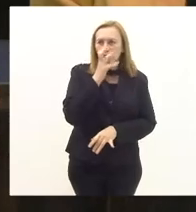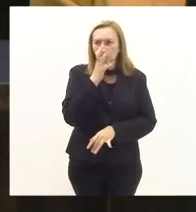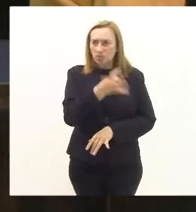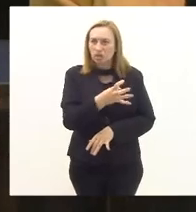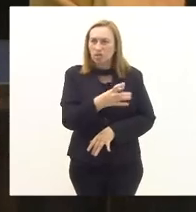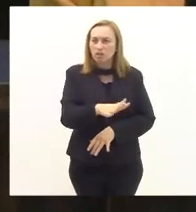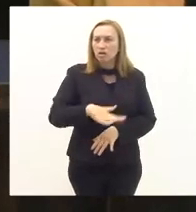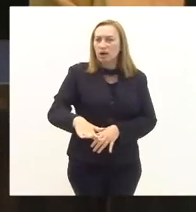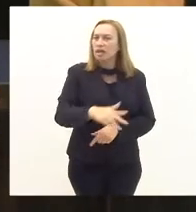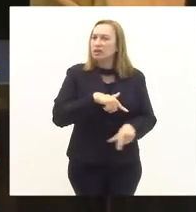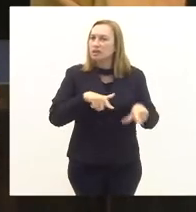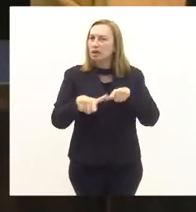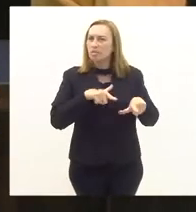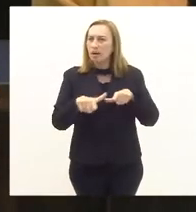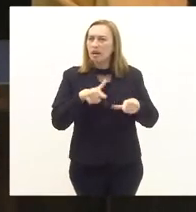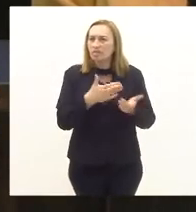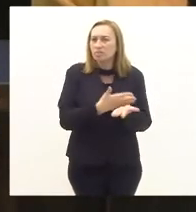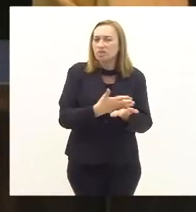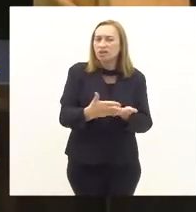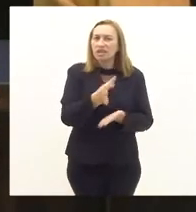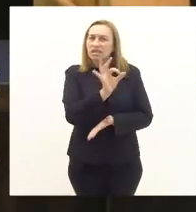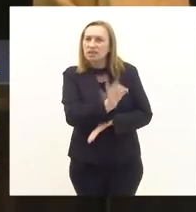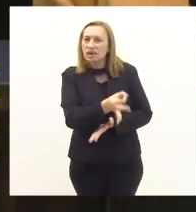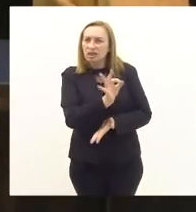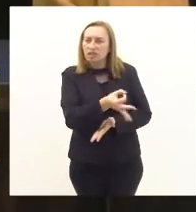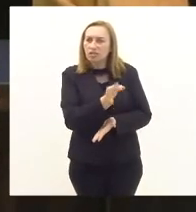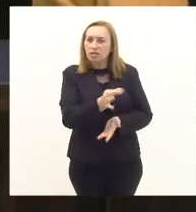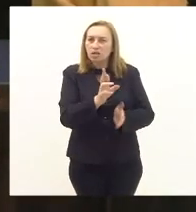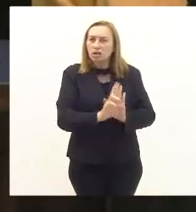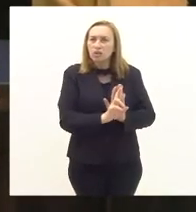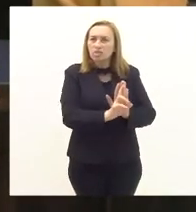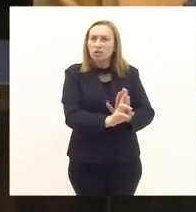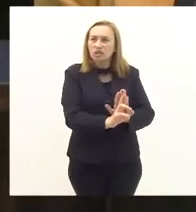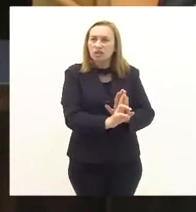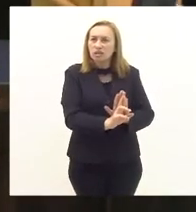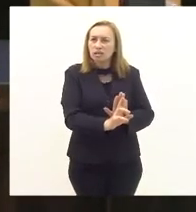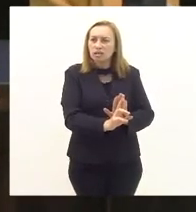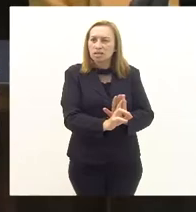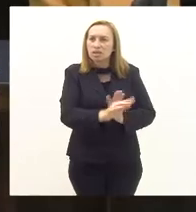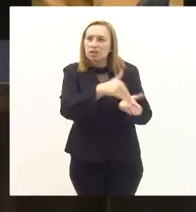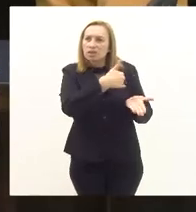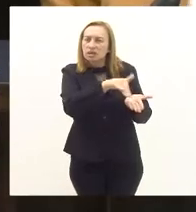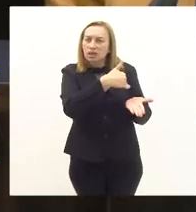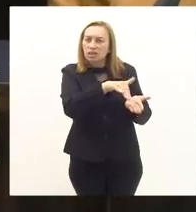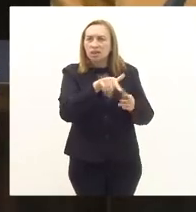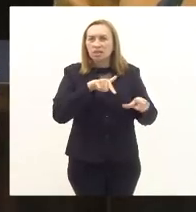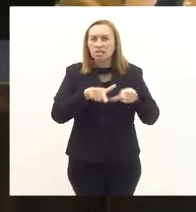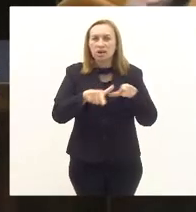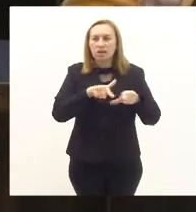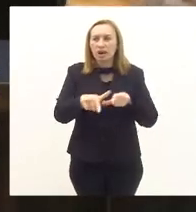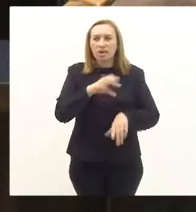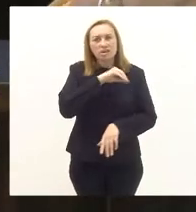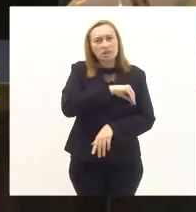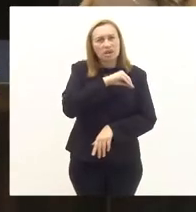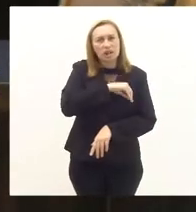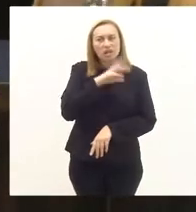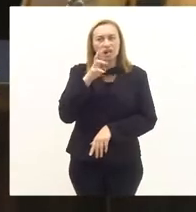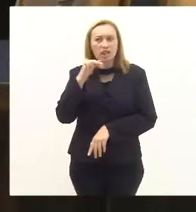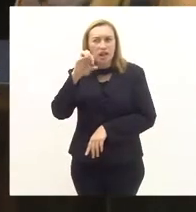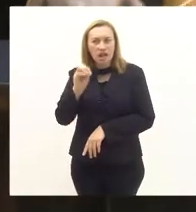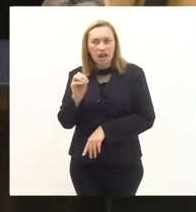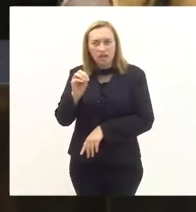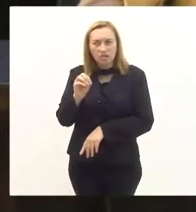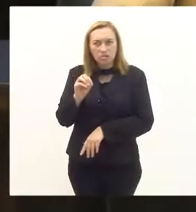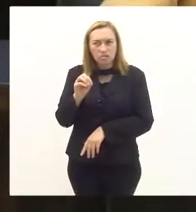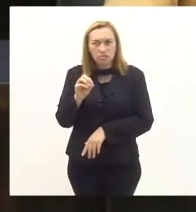ambiente de trabalho. Vamos começar exatamente pelo representante da Secretaria de Trabalho e Renda, Ricardo Carlos